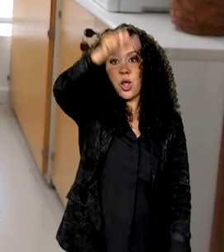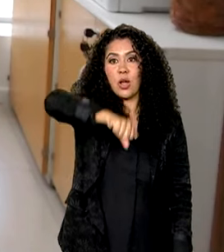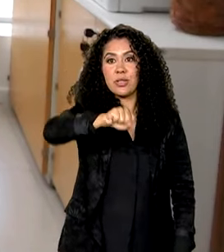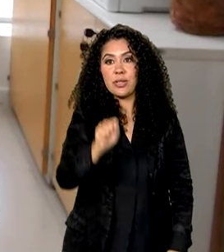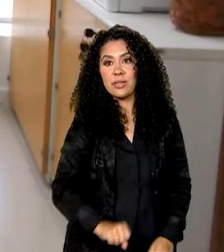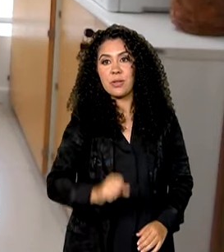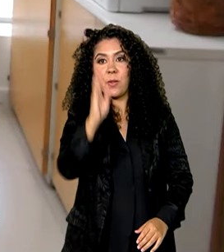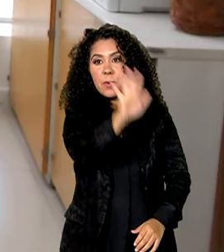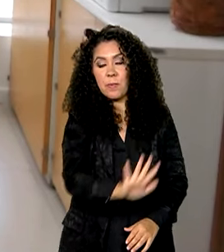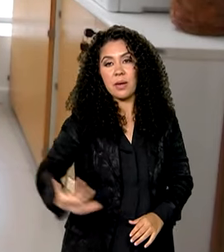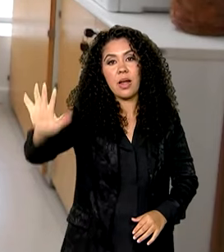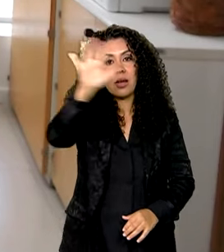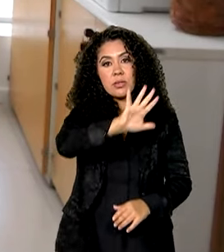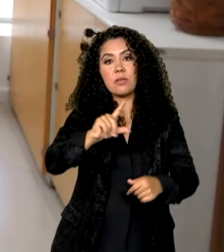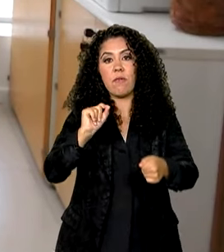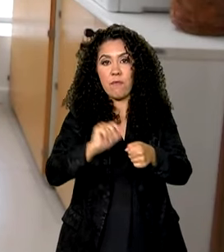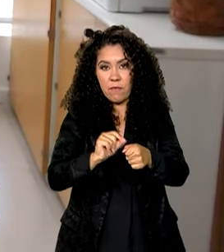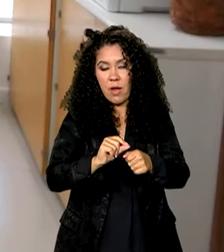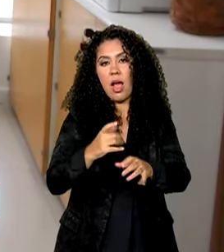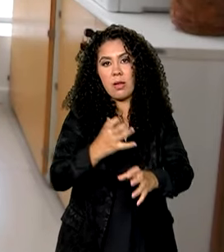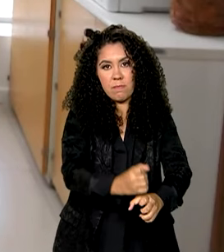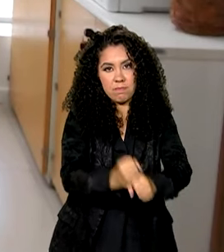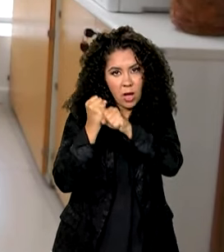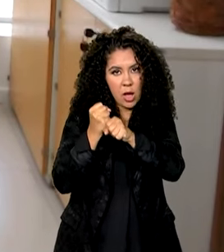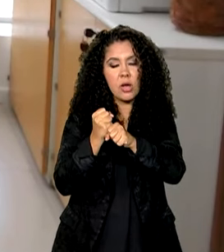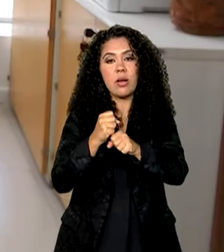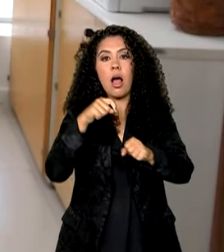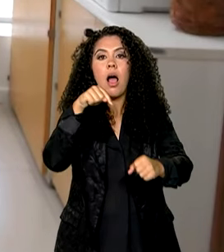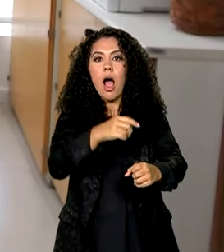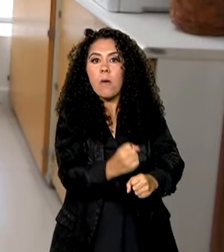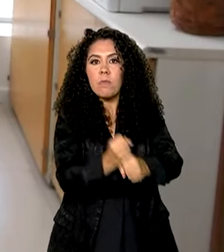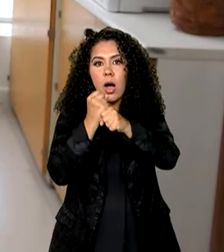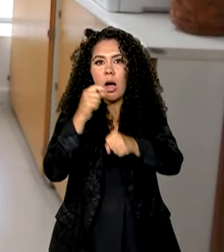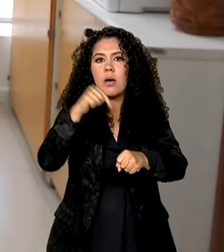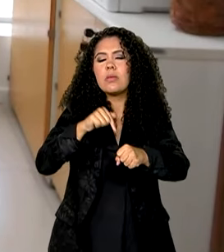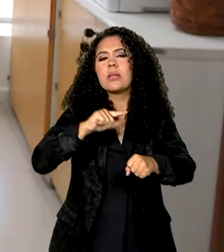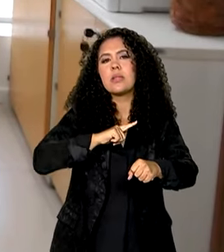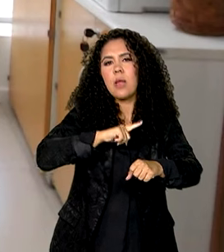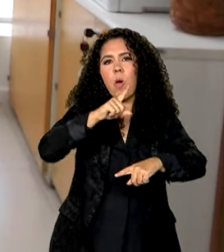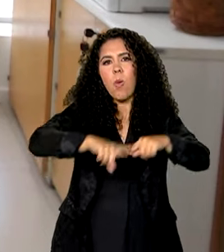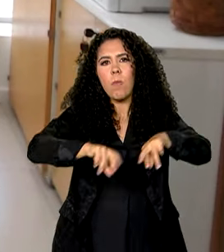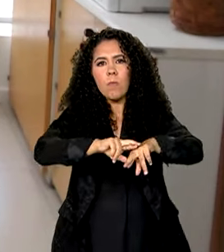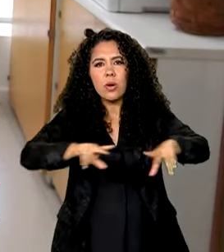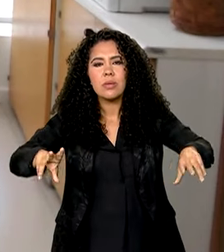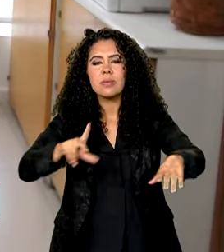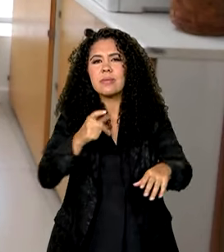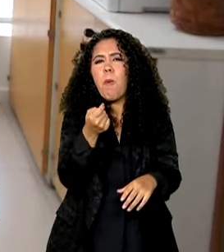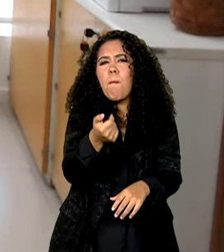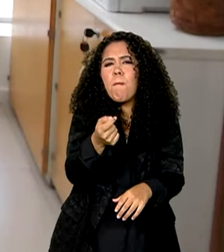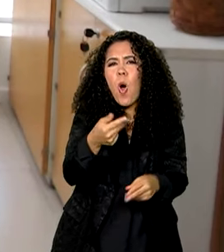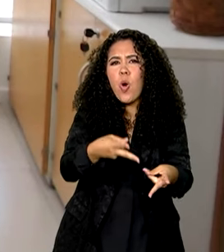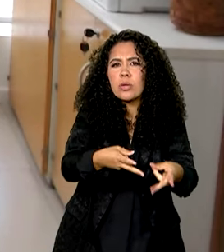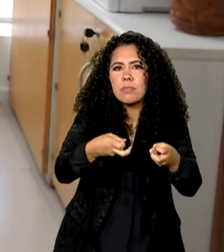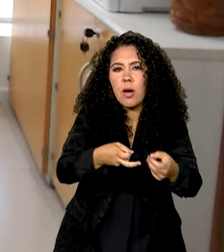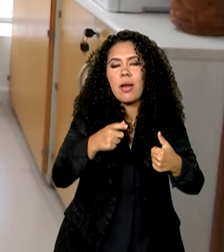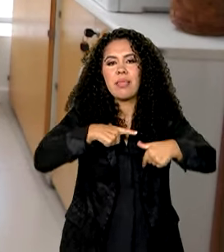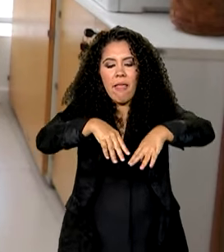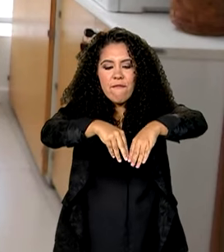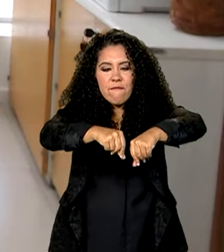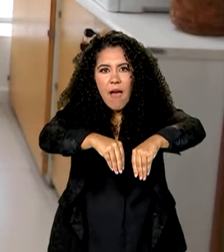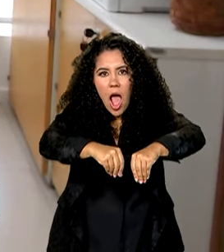produz a mandioca a os subprodutos da Mandioca ainda são pouco explorados a gente tem a farinha da